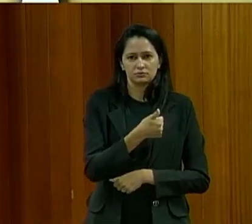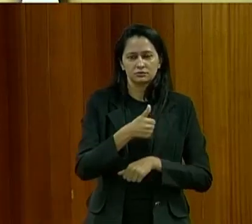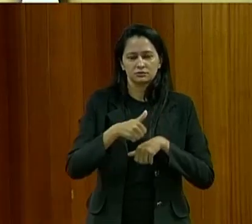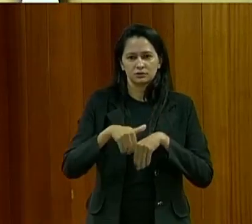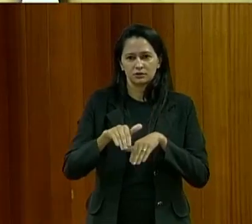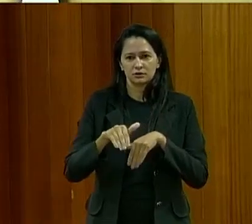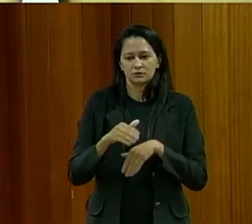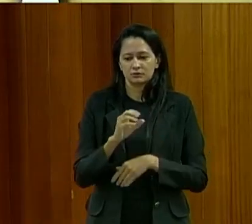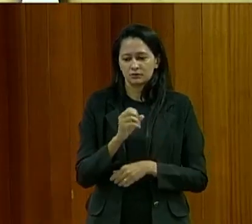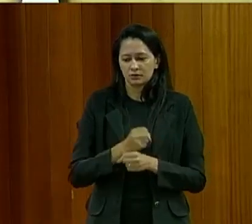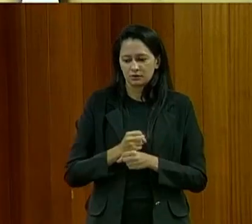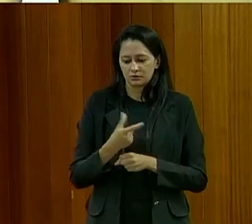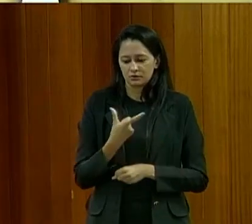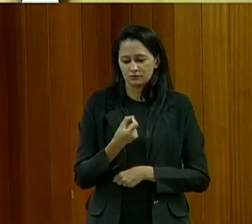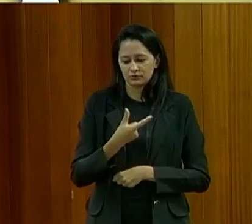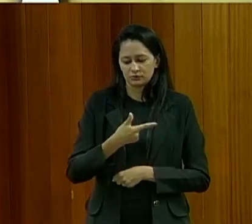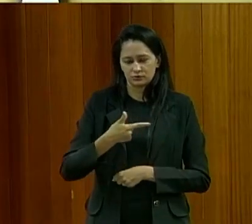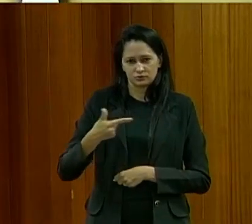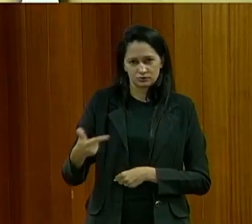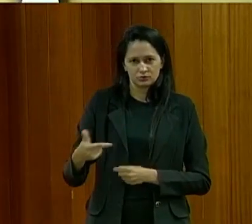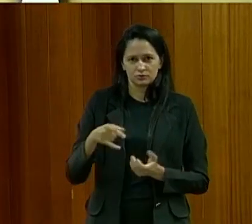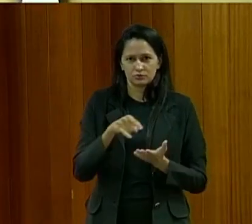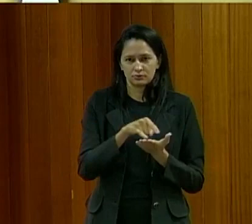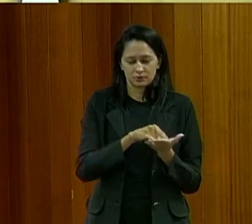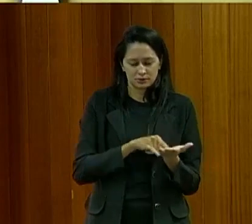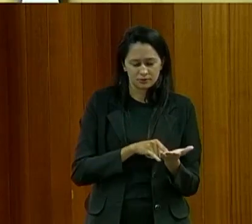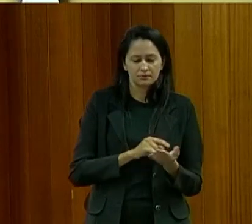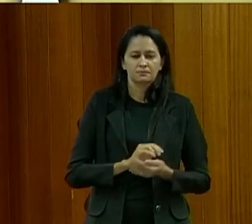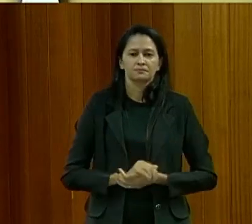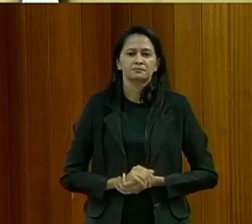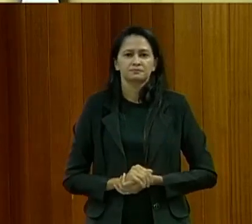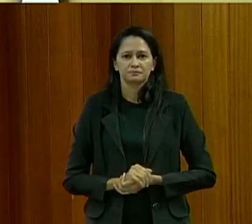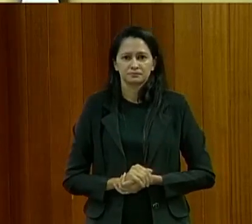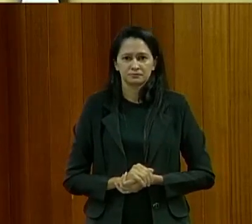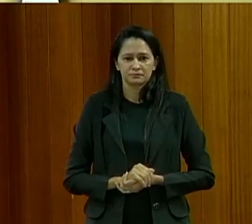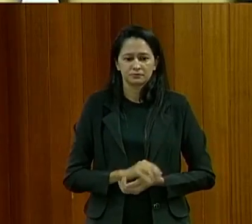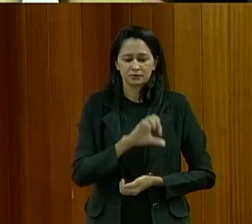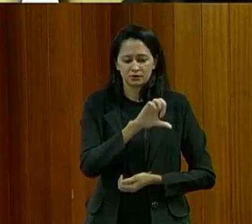21/9/2022, ofício circular número